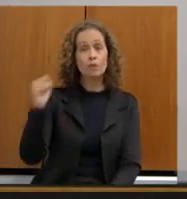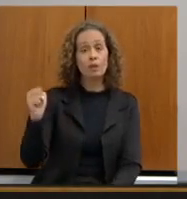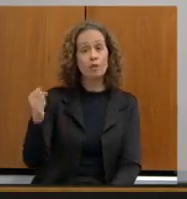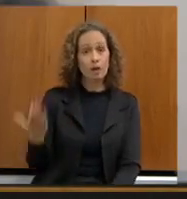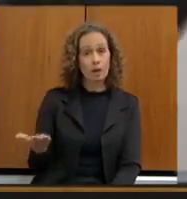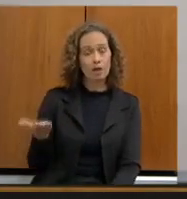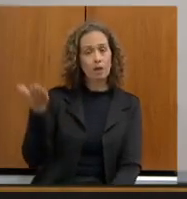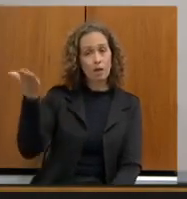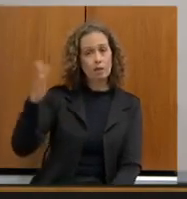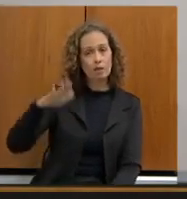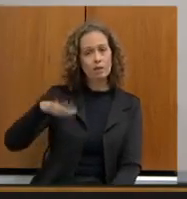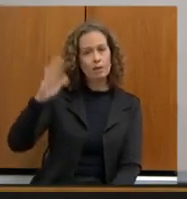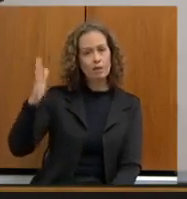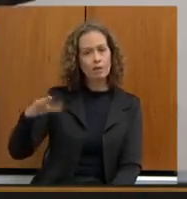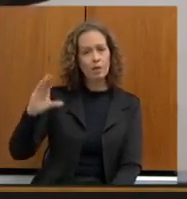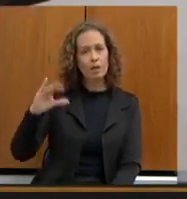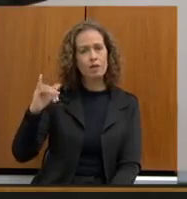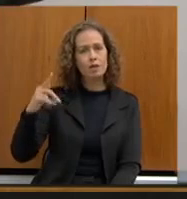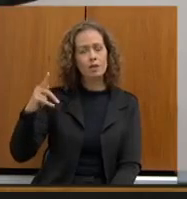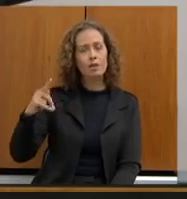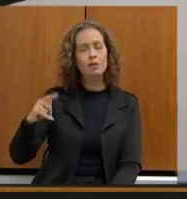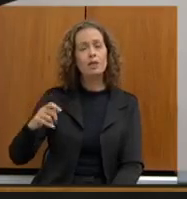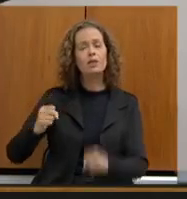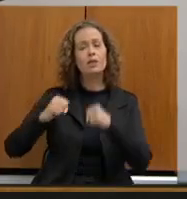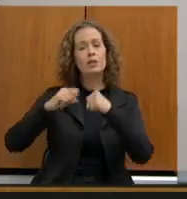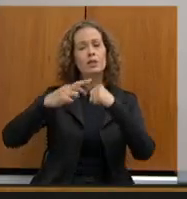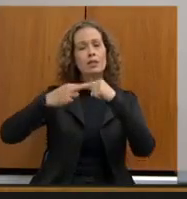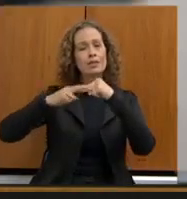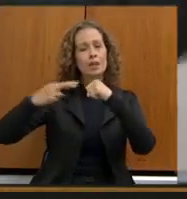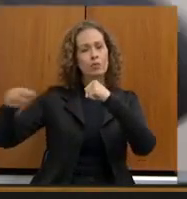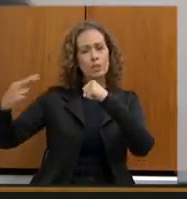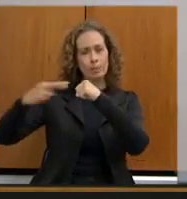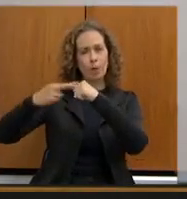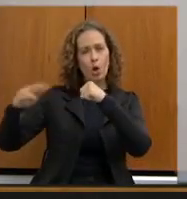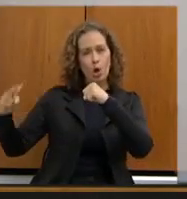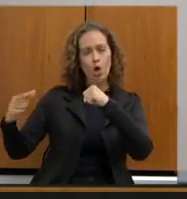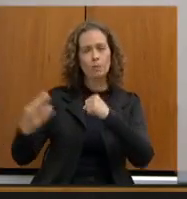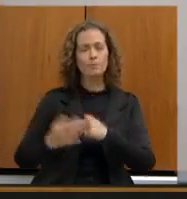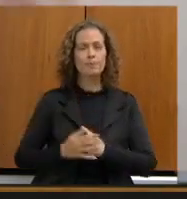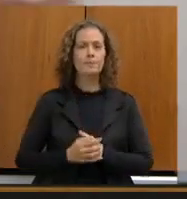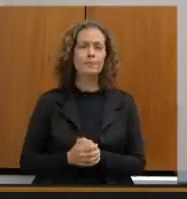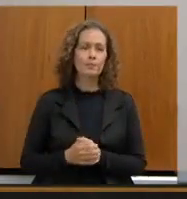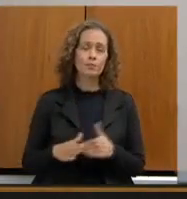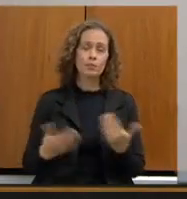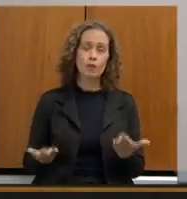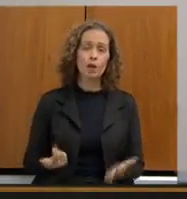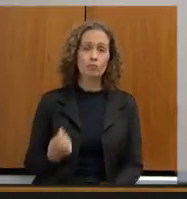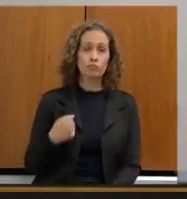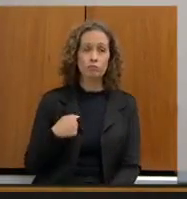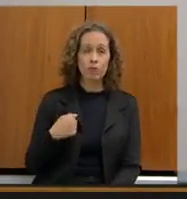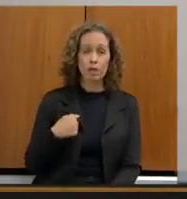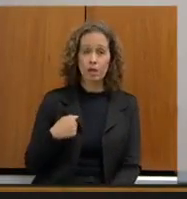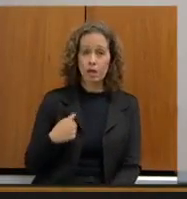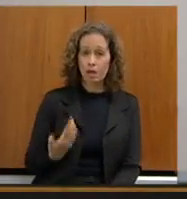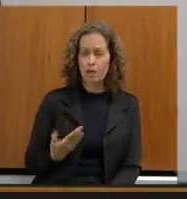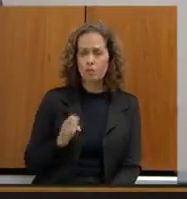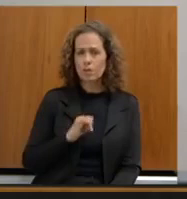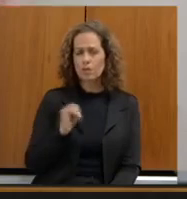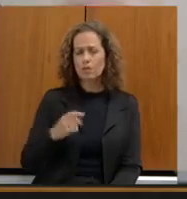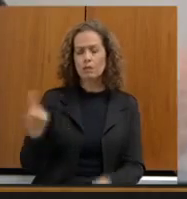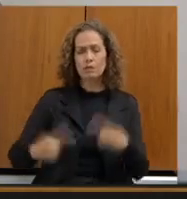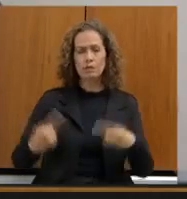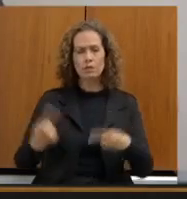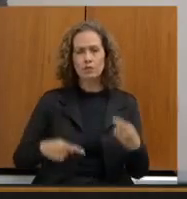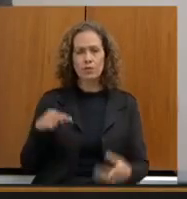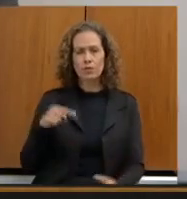na Serra do Cipó é que nós temos os vasos da vida bom então eu Deputado vermelha Se a gente fosse